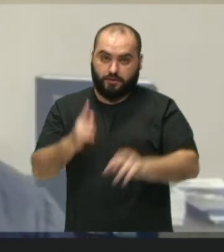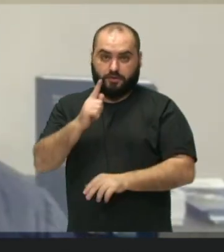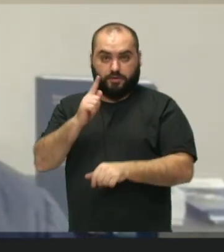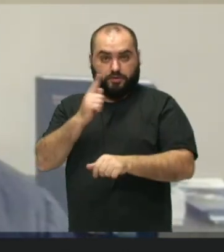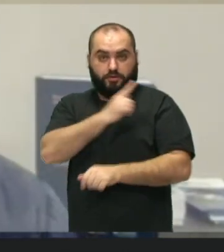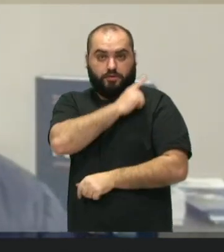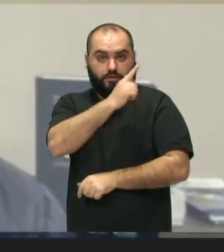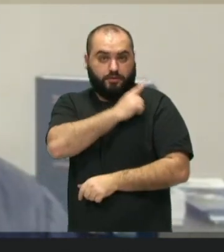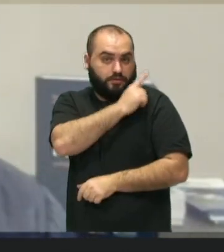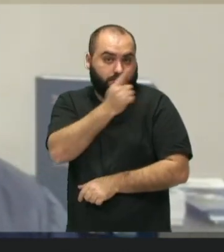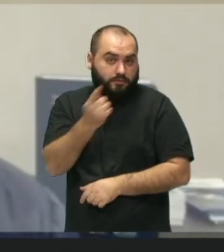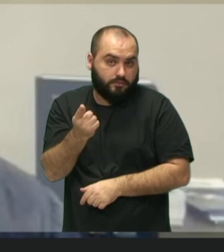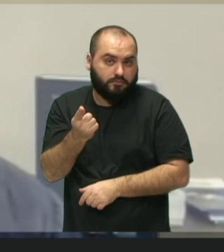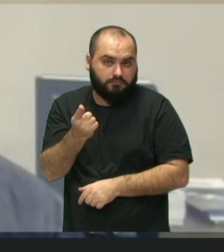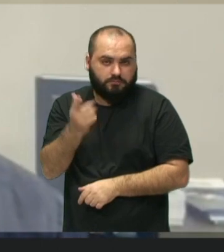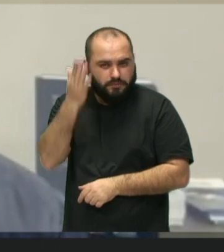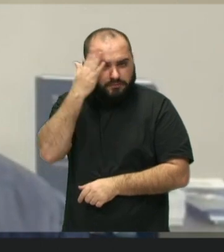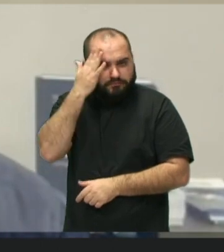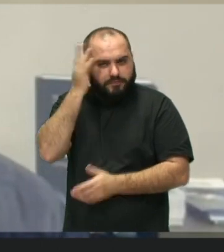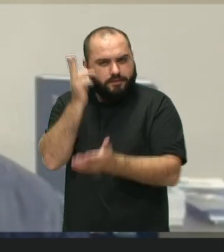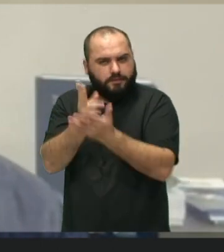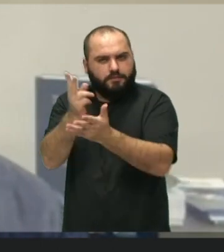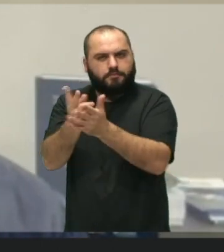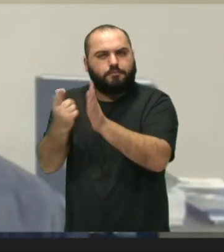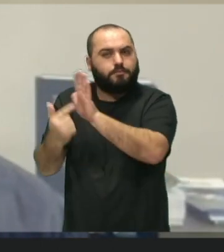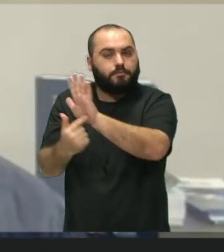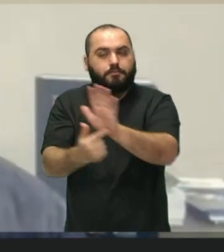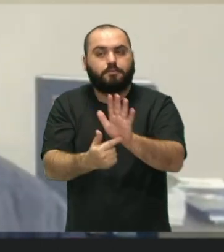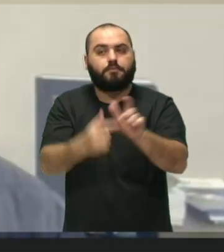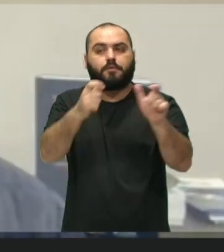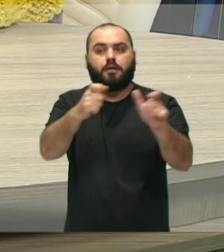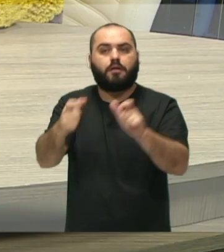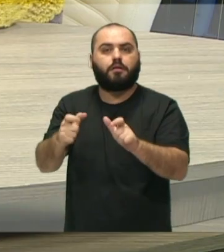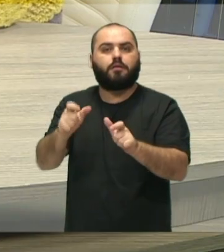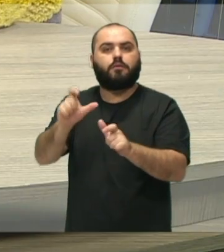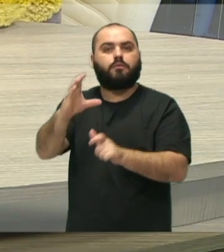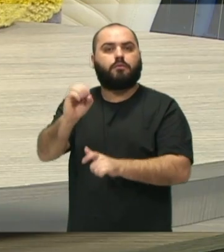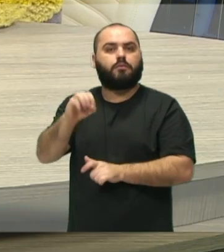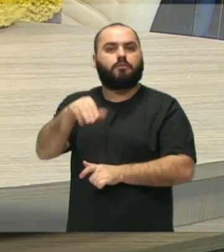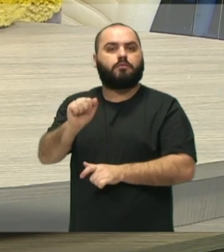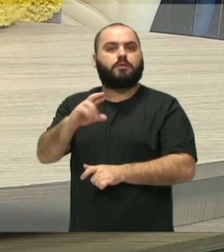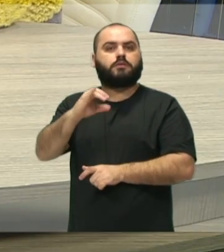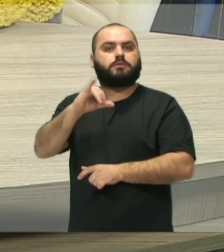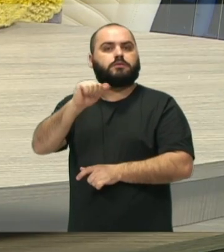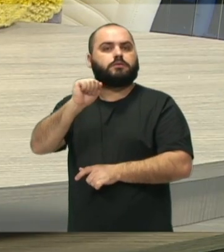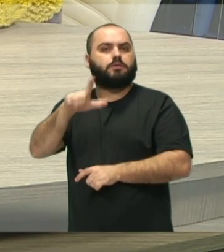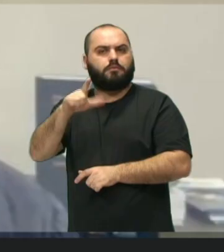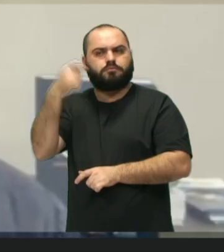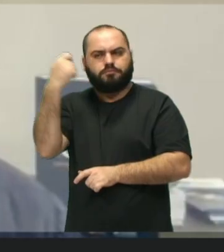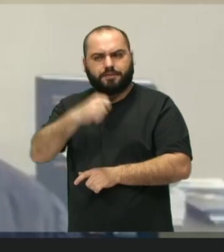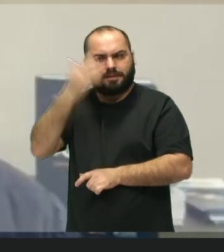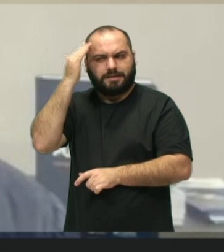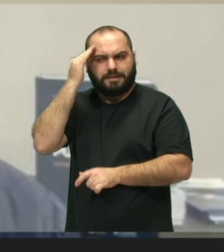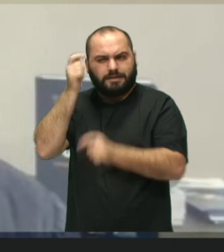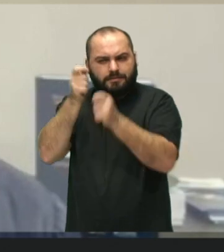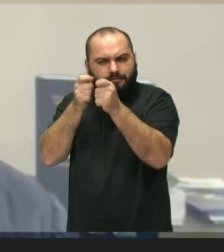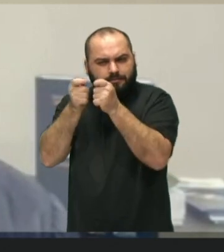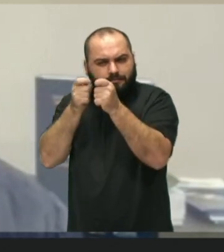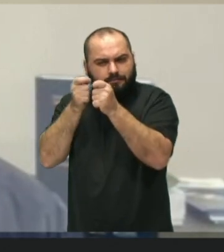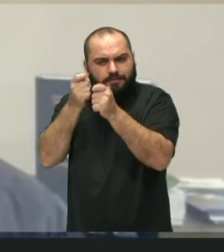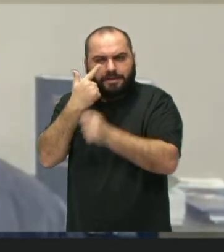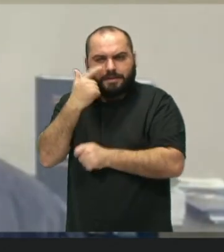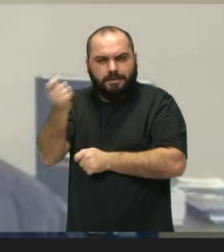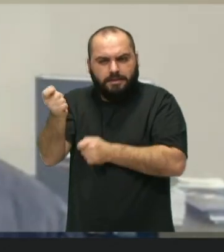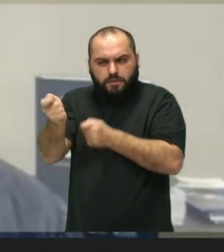gerente. A gente indica sempre que vem alguém da área comercial, né? A área comercial acho que é muito importante. Ele tem que entender de negócio, ser uma pessoa que se interessa